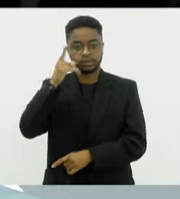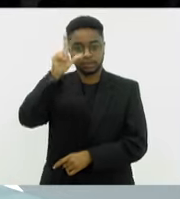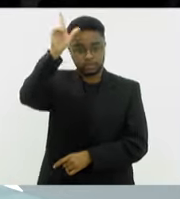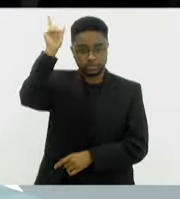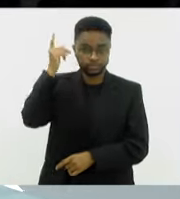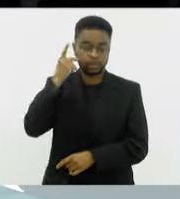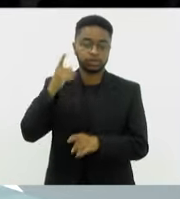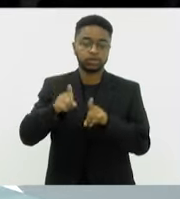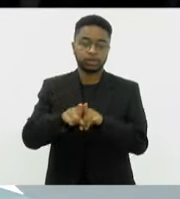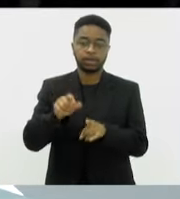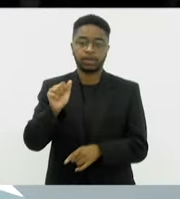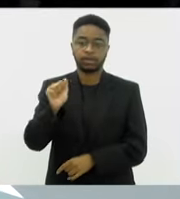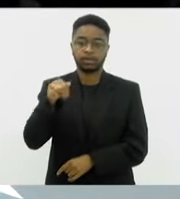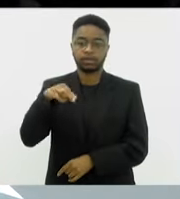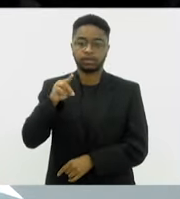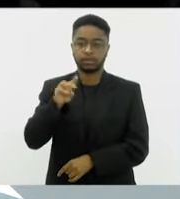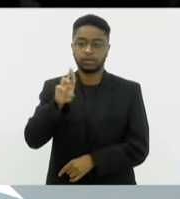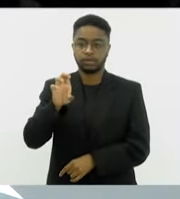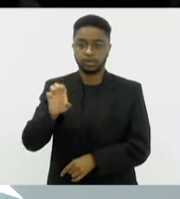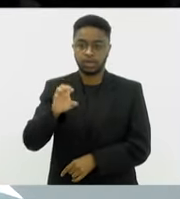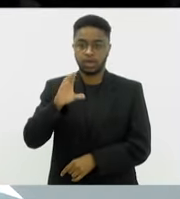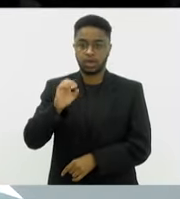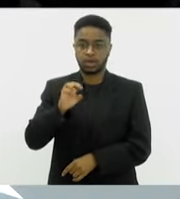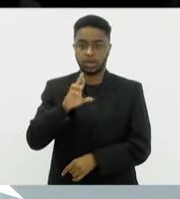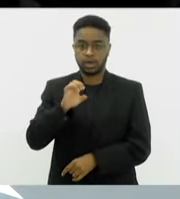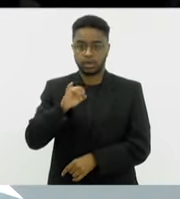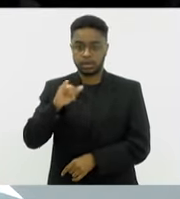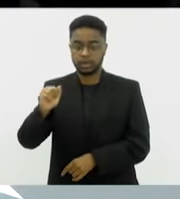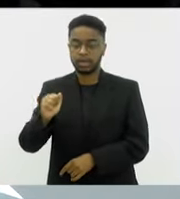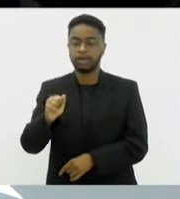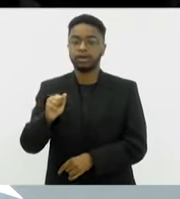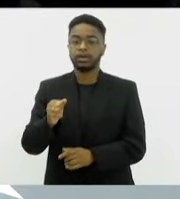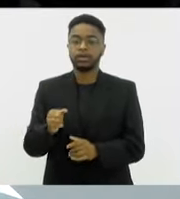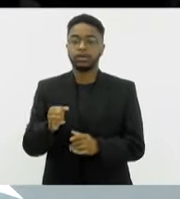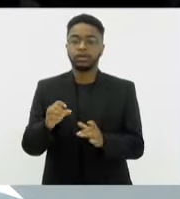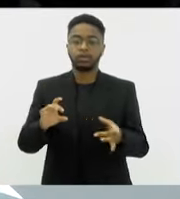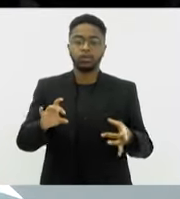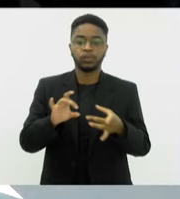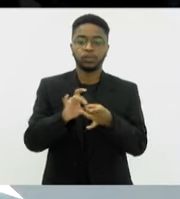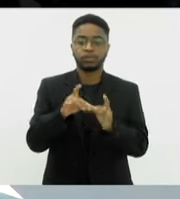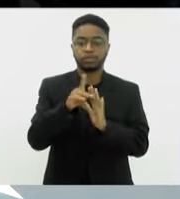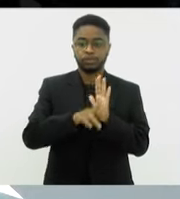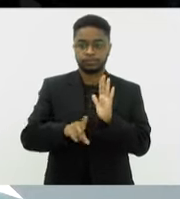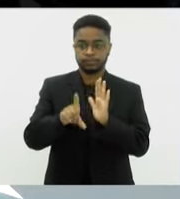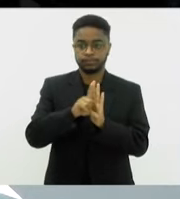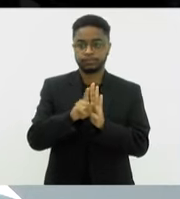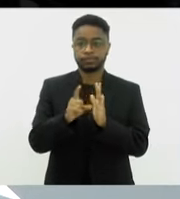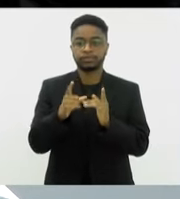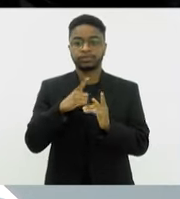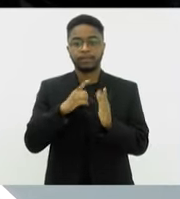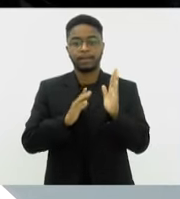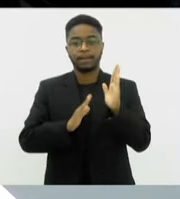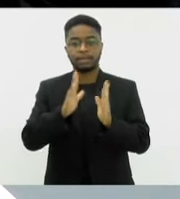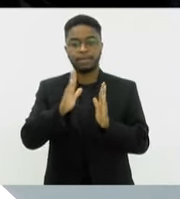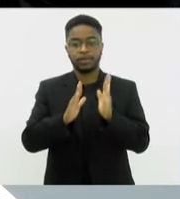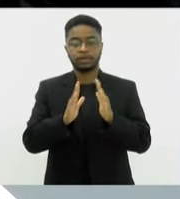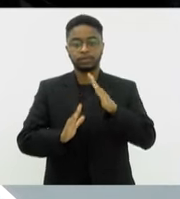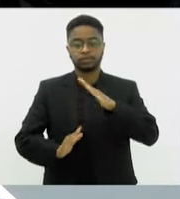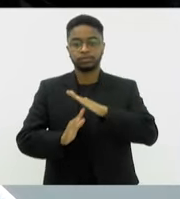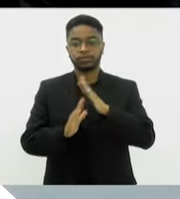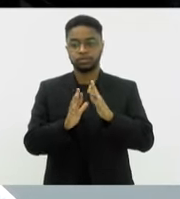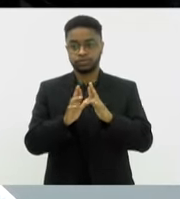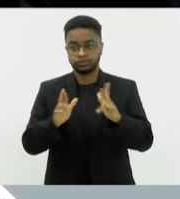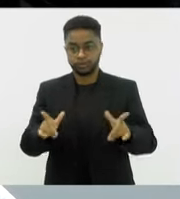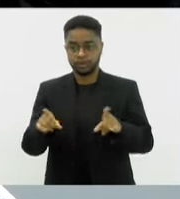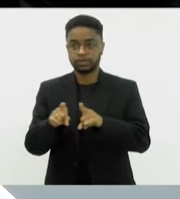André Correia, fizemos a autoria unindo os nossos projetos de lei. Que os prazos eram diferentes. Os prazos eram diferentes,